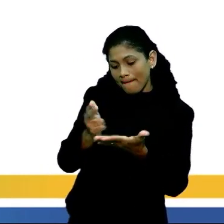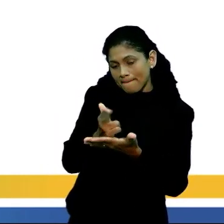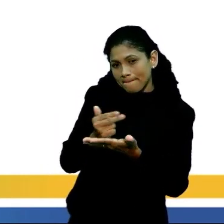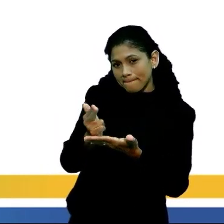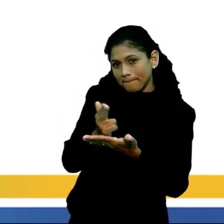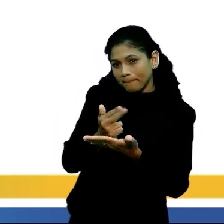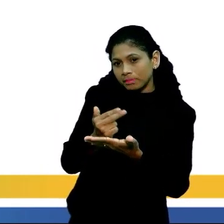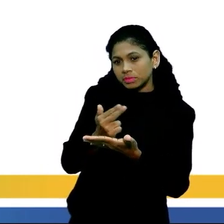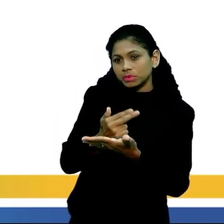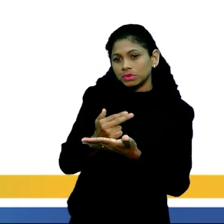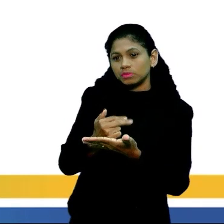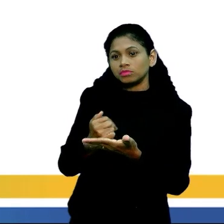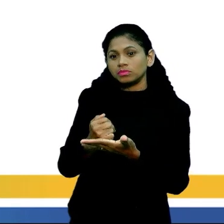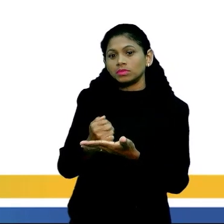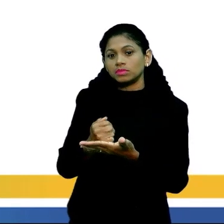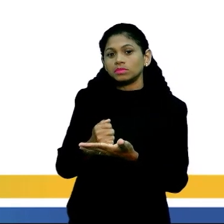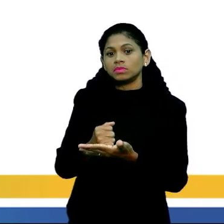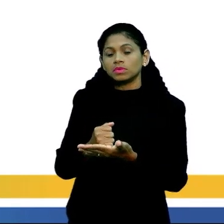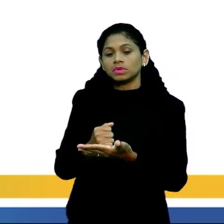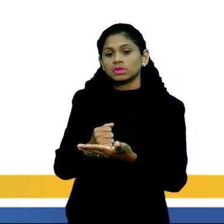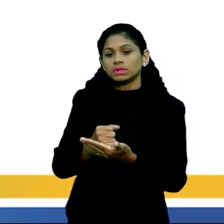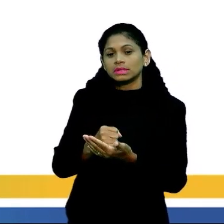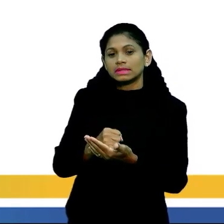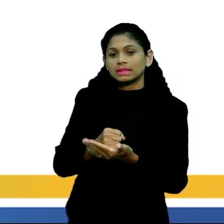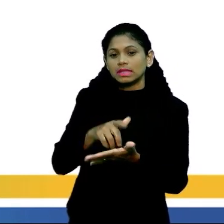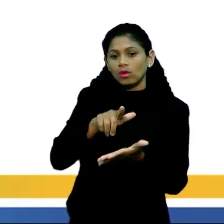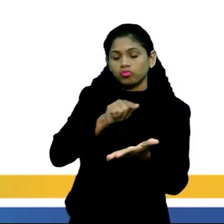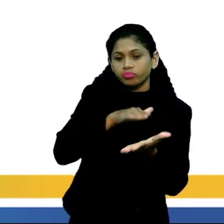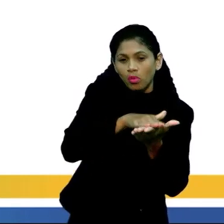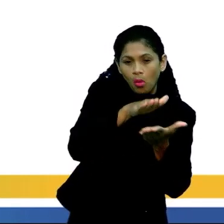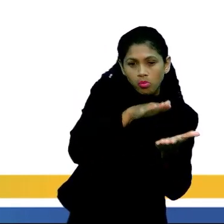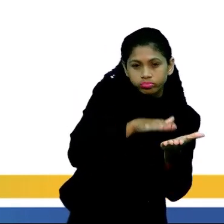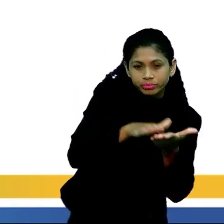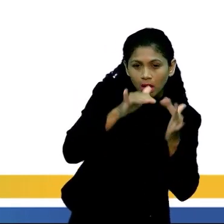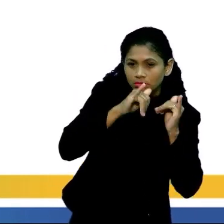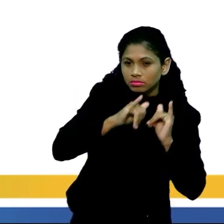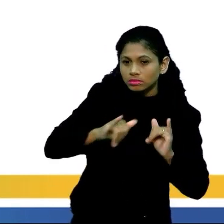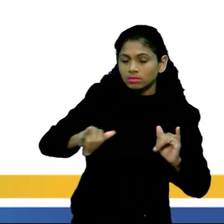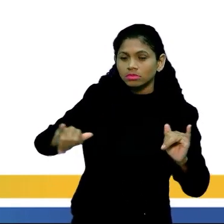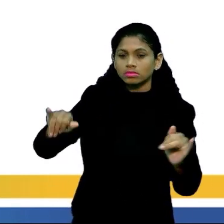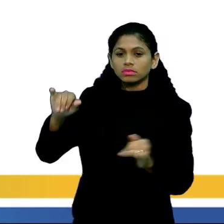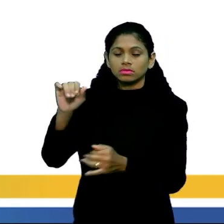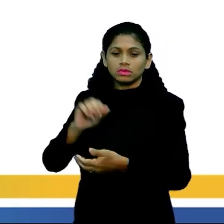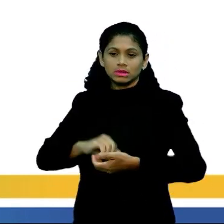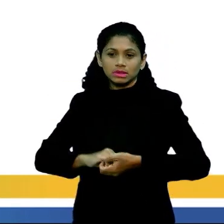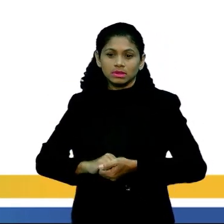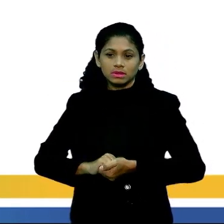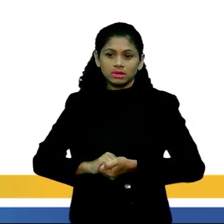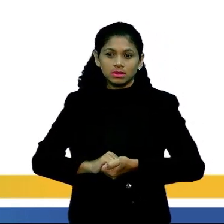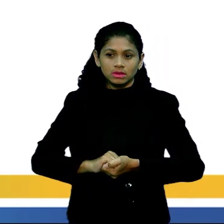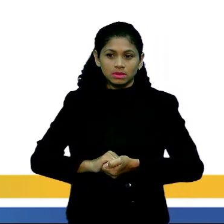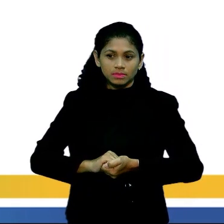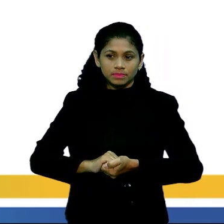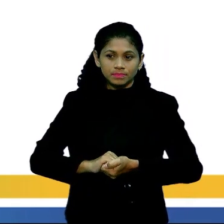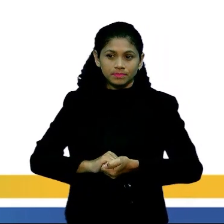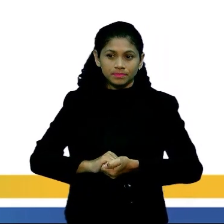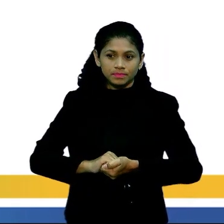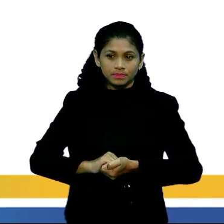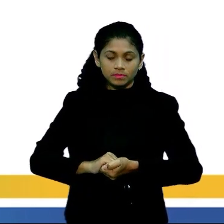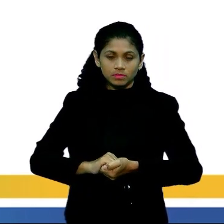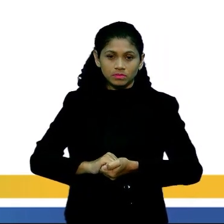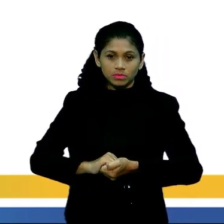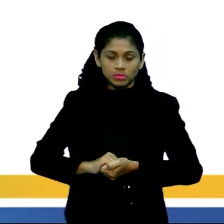uma edição limitada de 200 pôsteres impressos com óleo resgatado do vazamento de petróleo do Golfo do México. Caso o